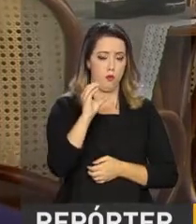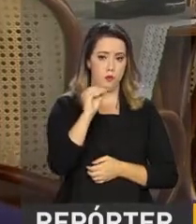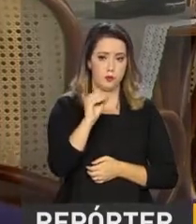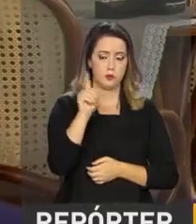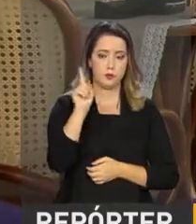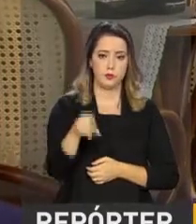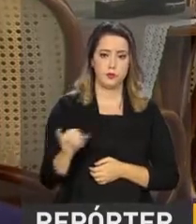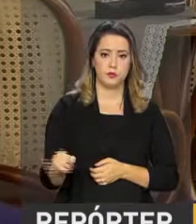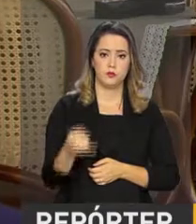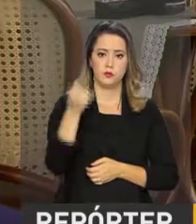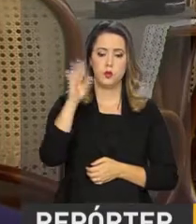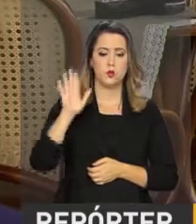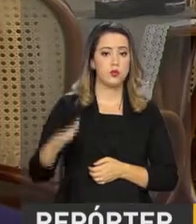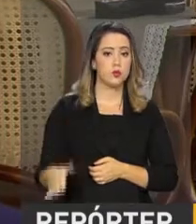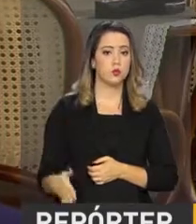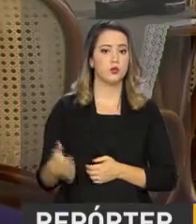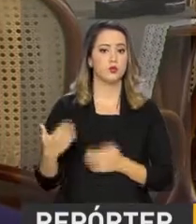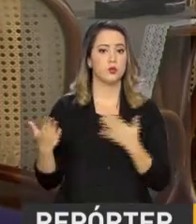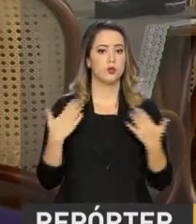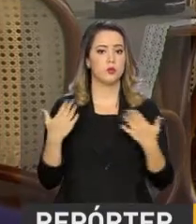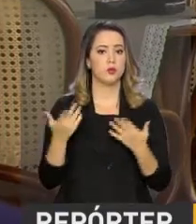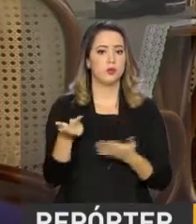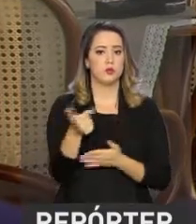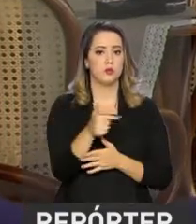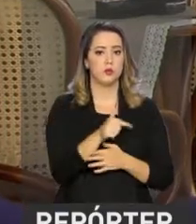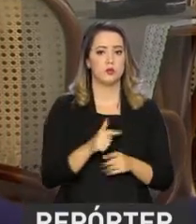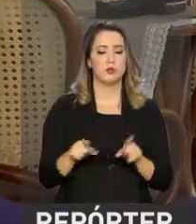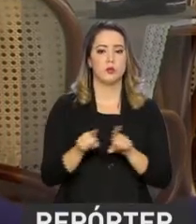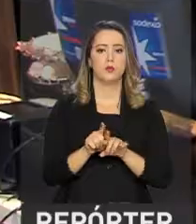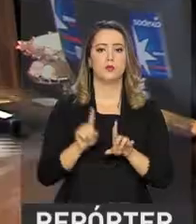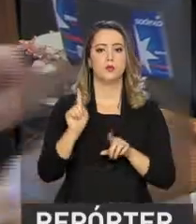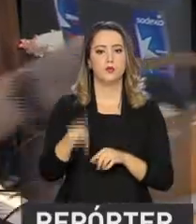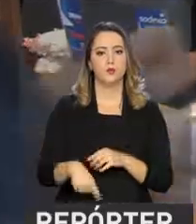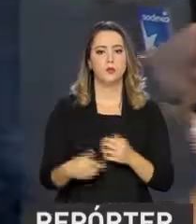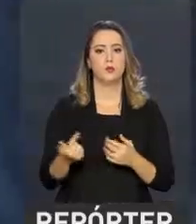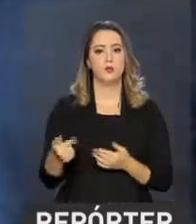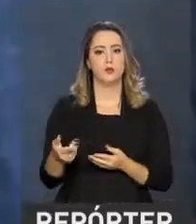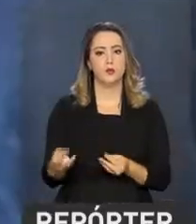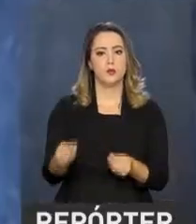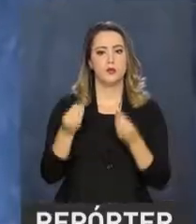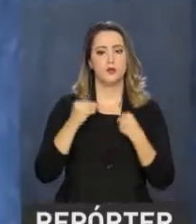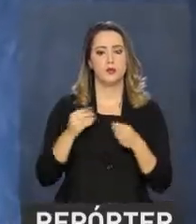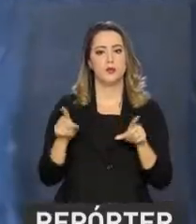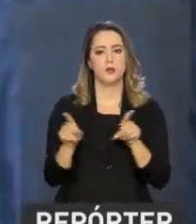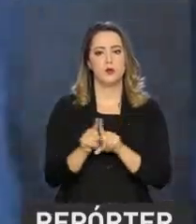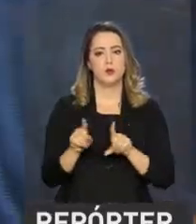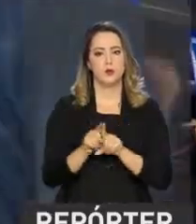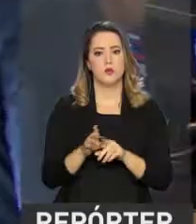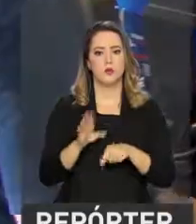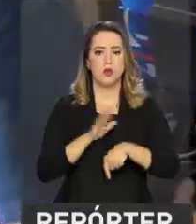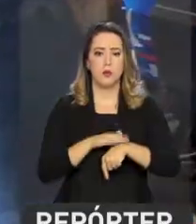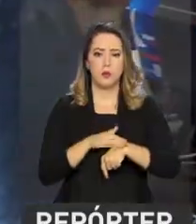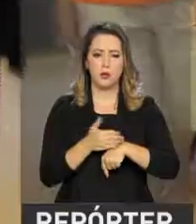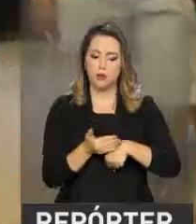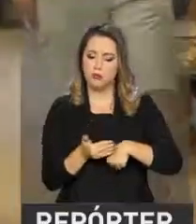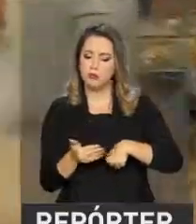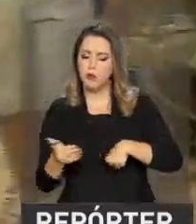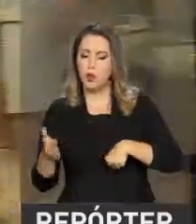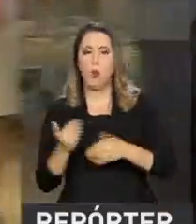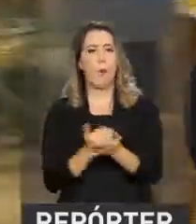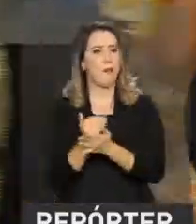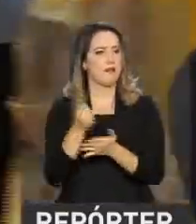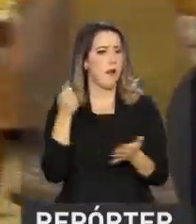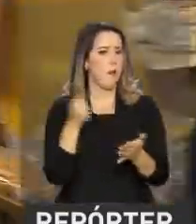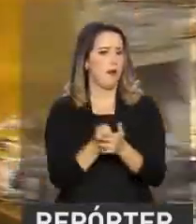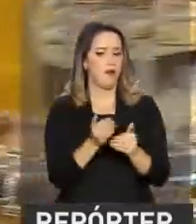né bem mais baixo do que o mercado é ele nos proporciona também uma carência que é o tempo de você